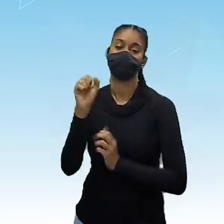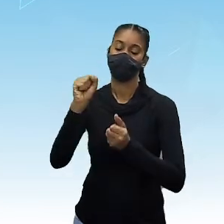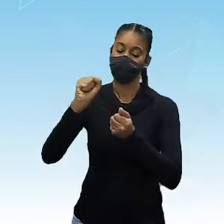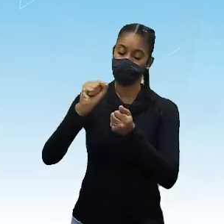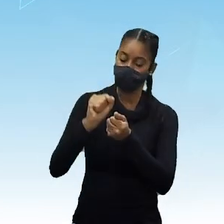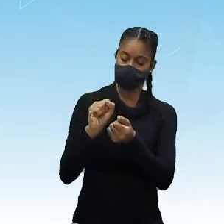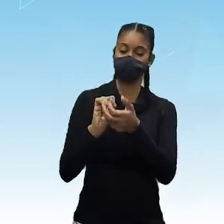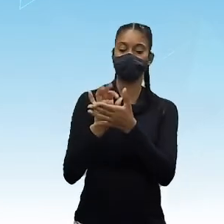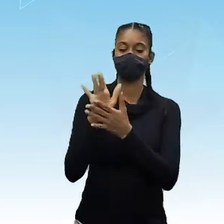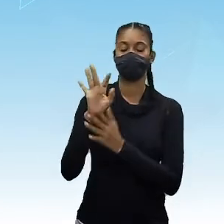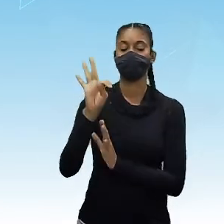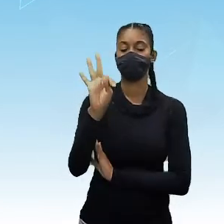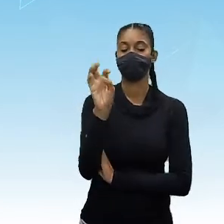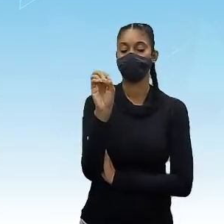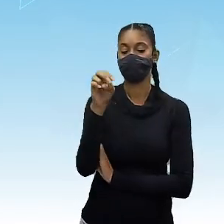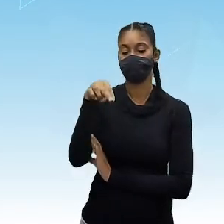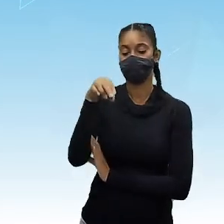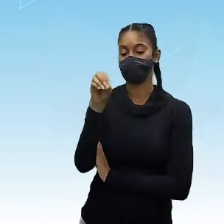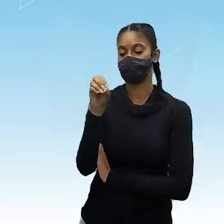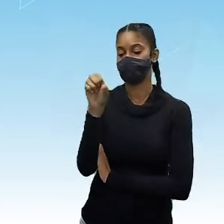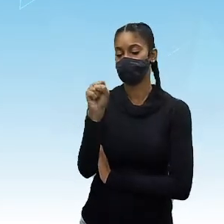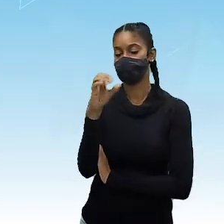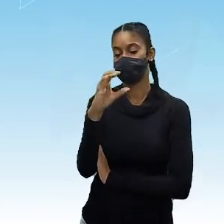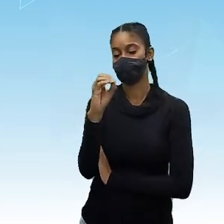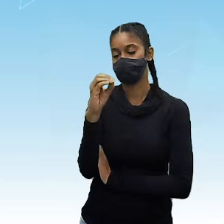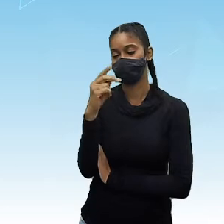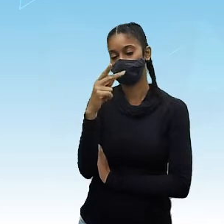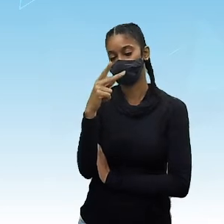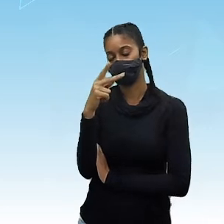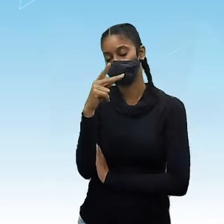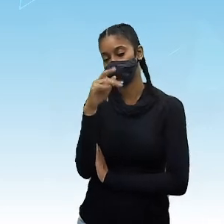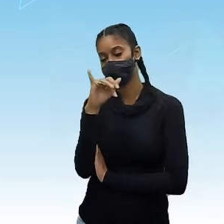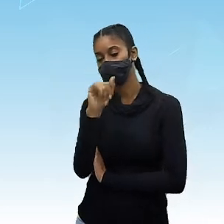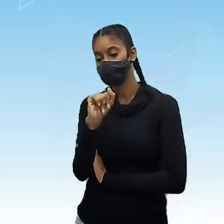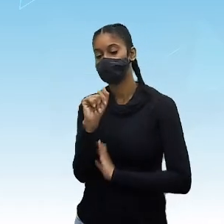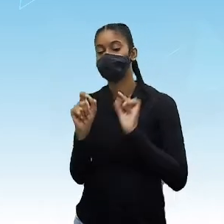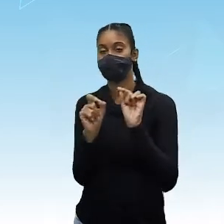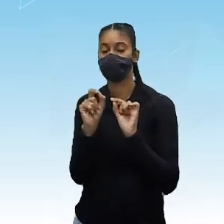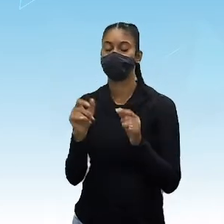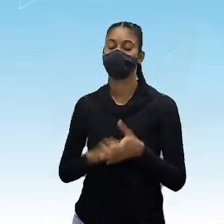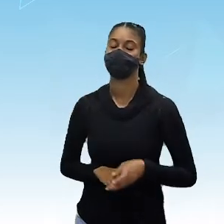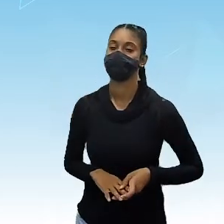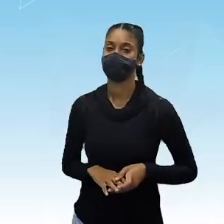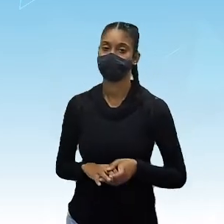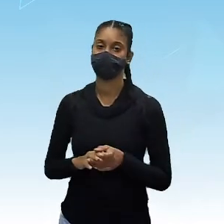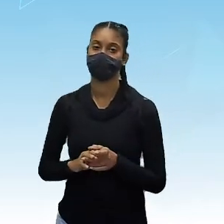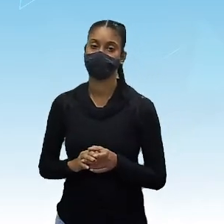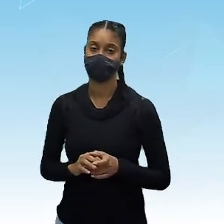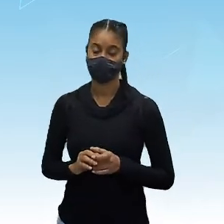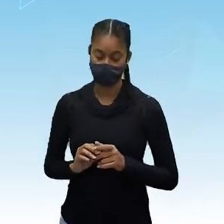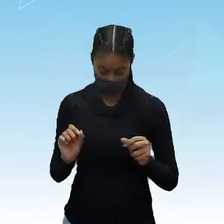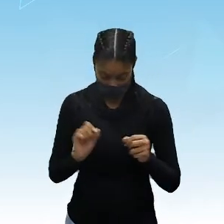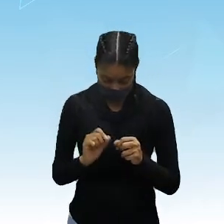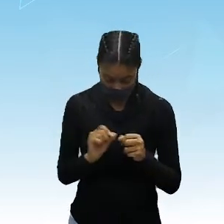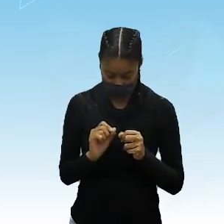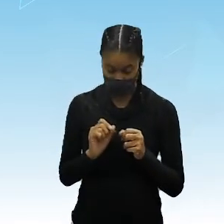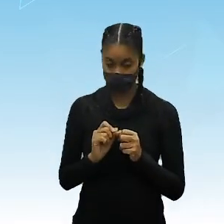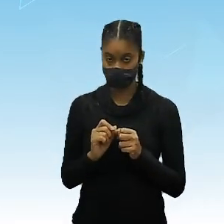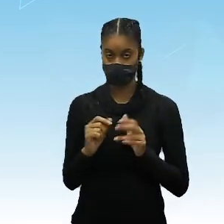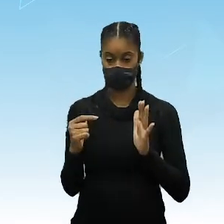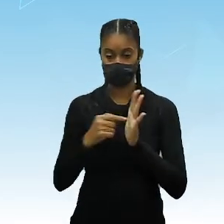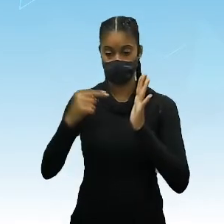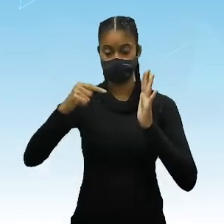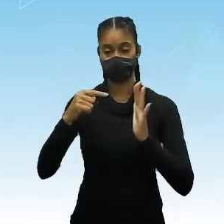virar vapor, e automaticamente diminuição, ou melhor, aumento, perdão, do ponto de ebulição. O que isso